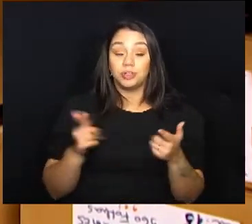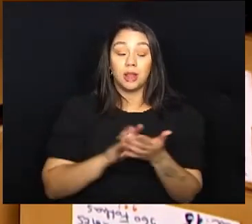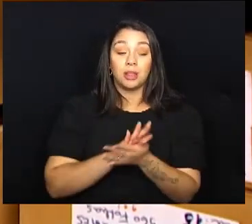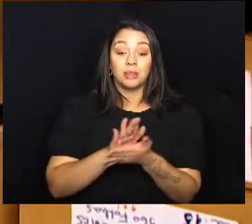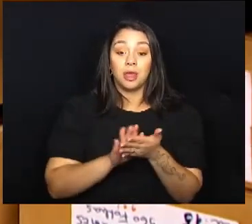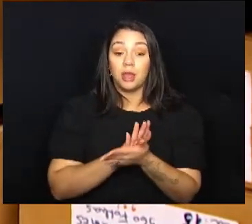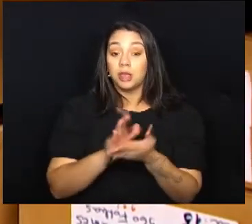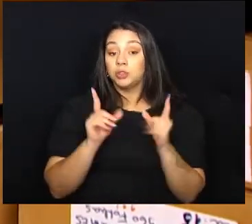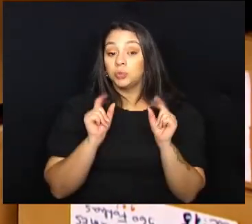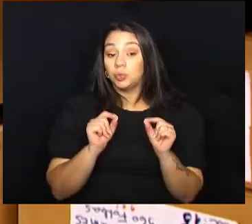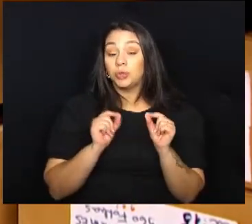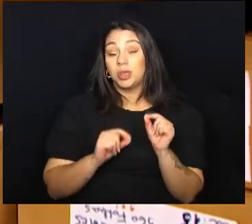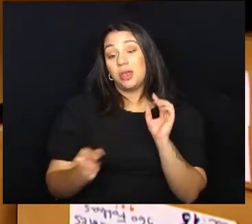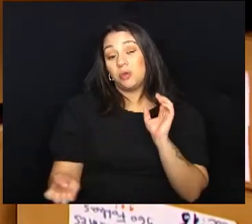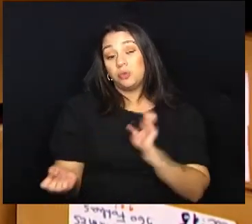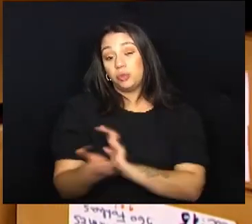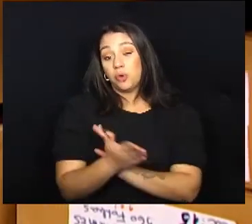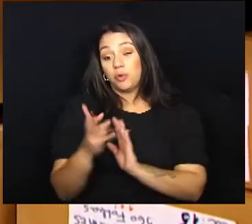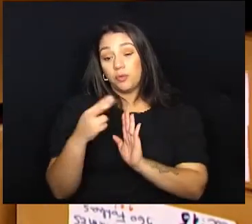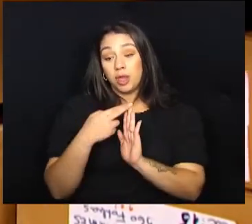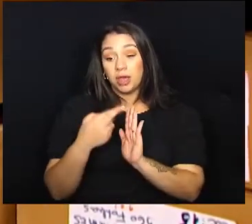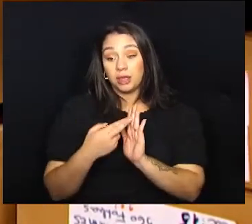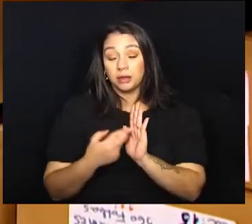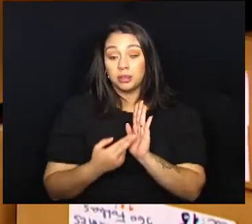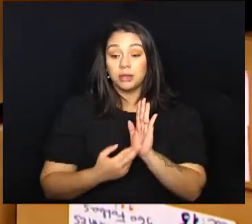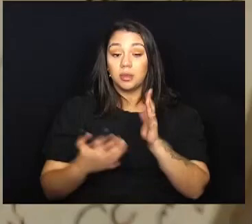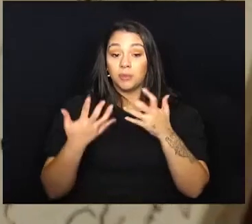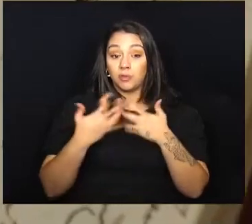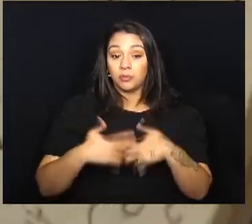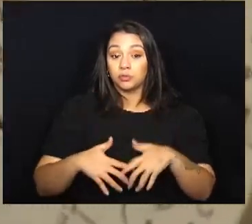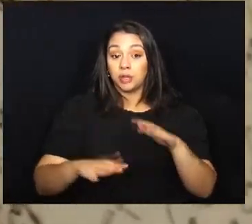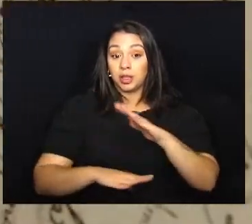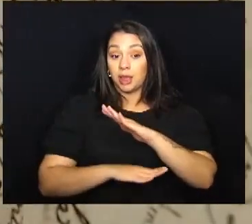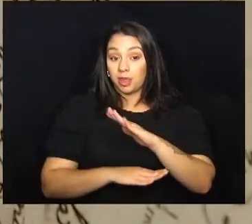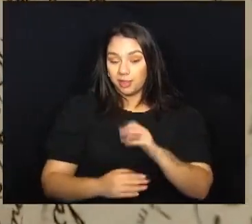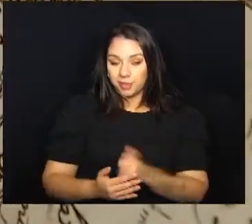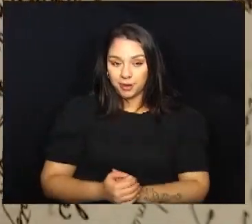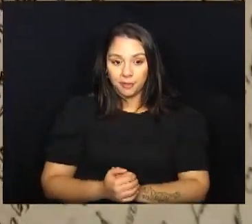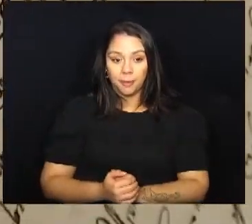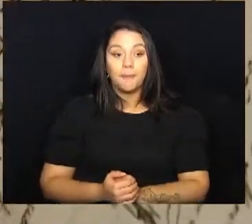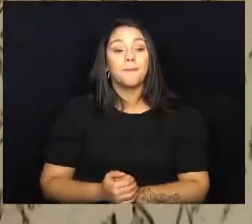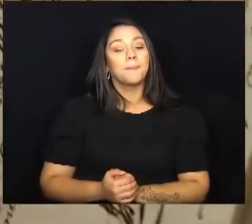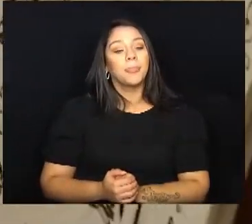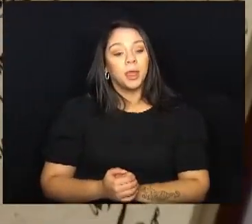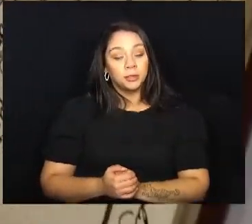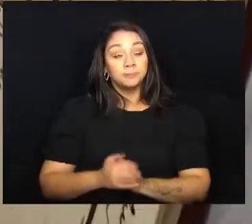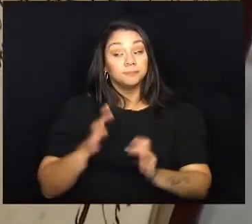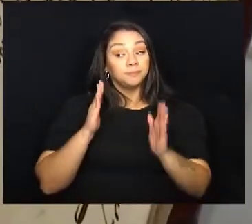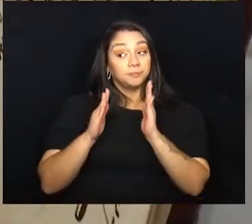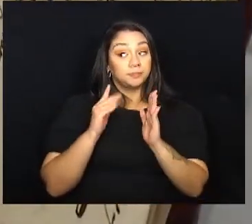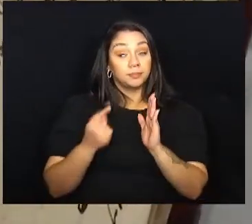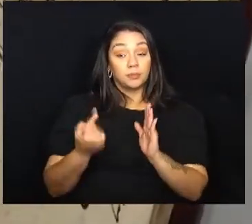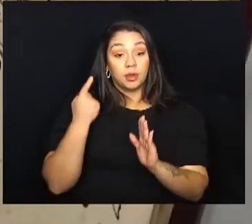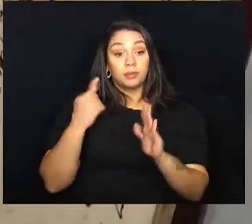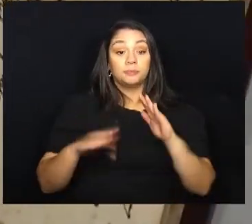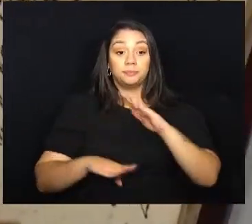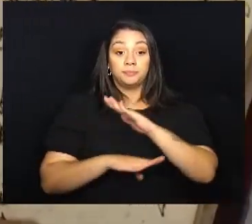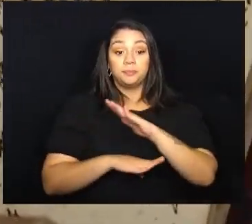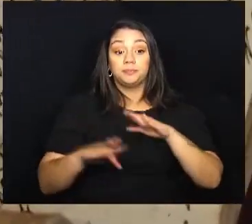um novo regramento para o funcionamento das câmaras. Naquele período, a Câmara exercia uma